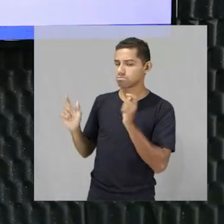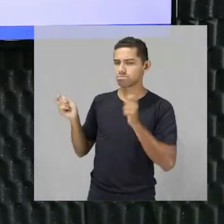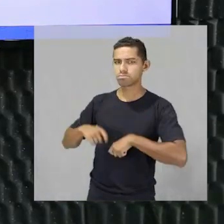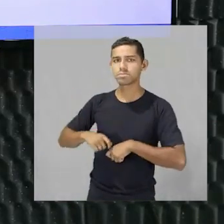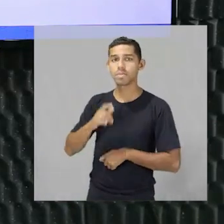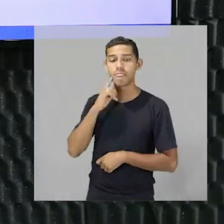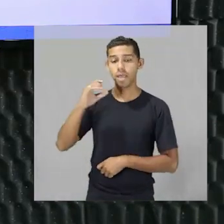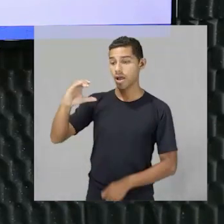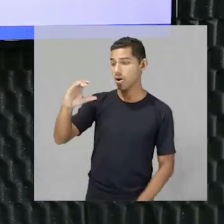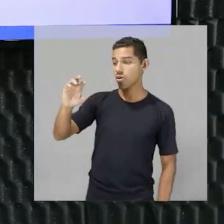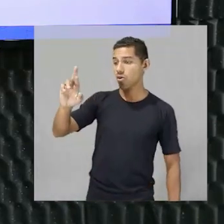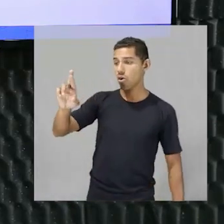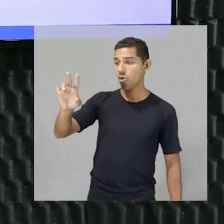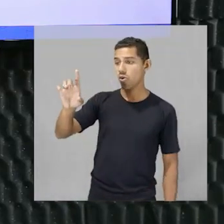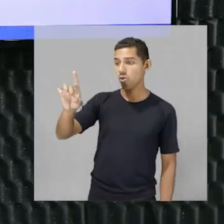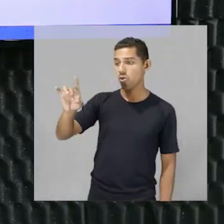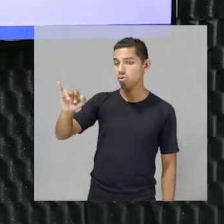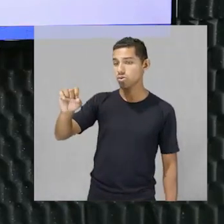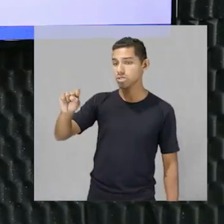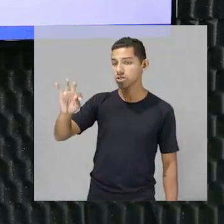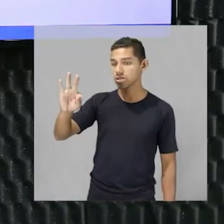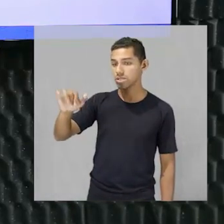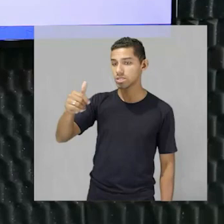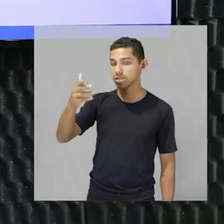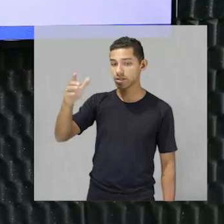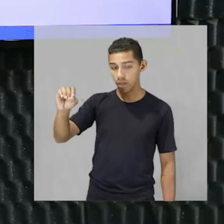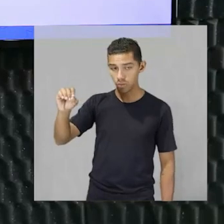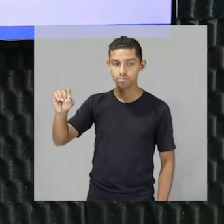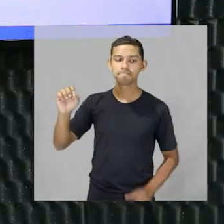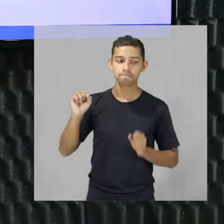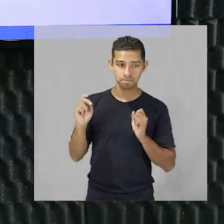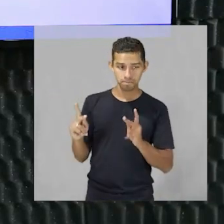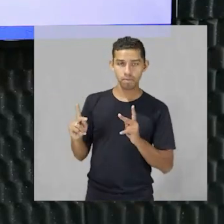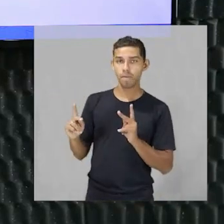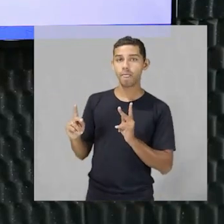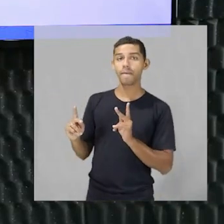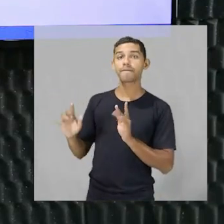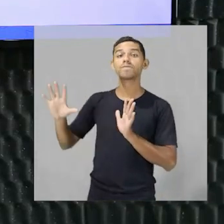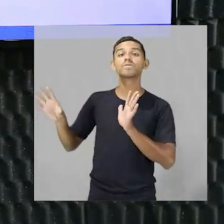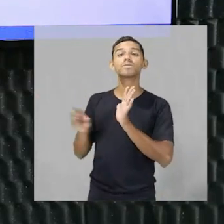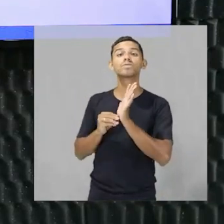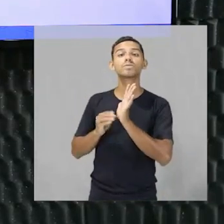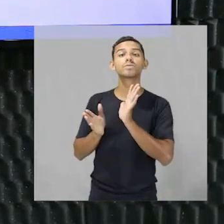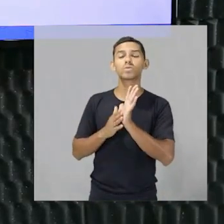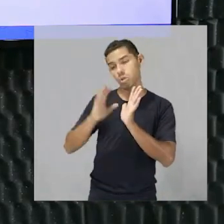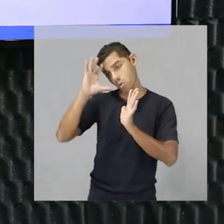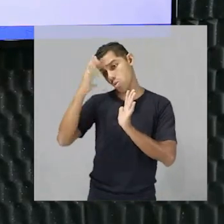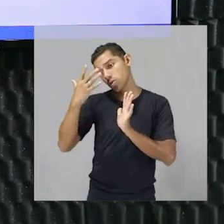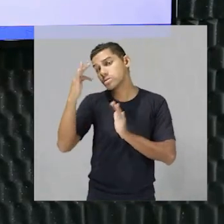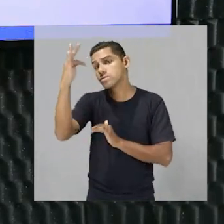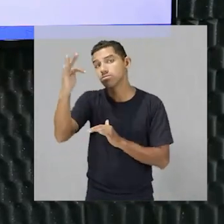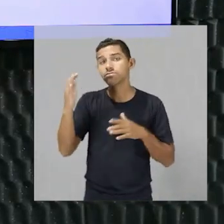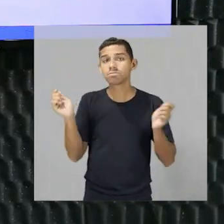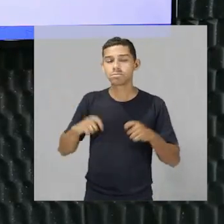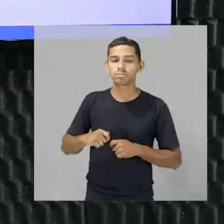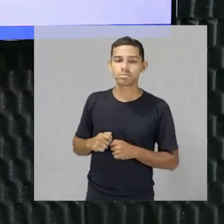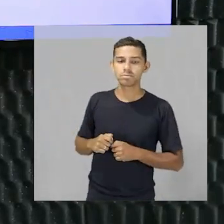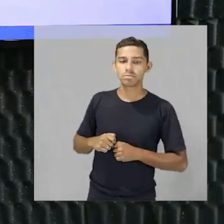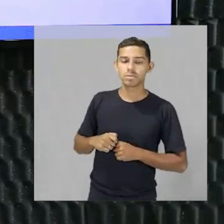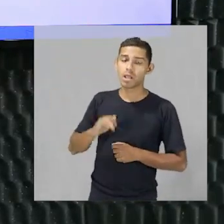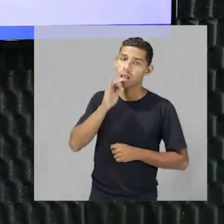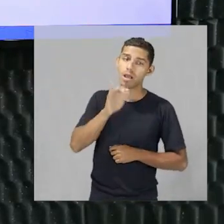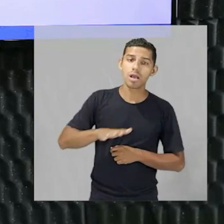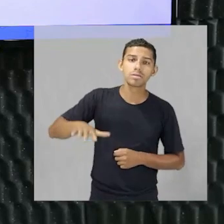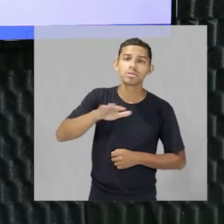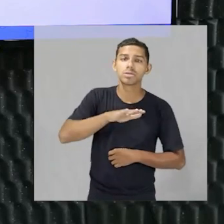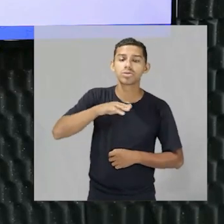de Kurdistão, tá? Onde é que ele vai estar situado, Marcos? Se isso acontecer algum dia, tá? Na região do Oriente